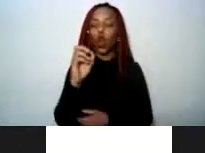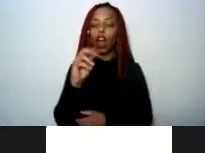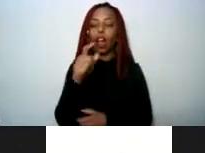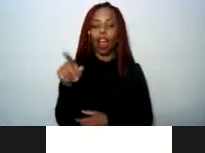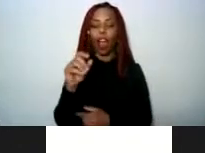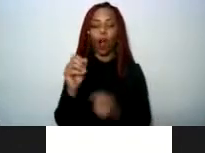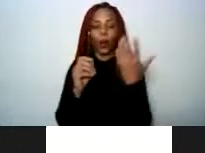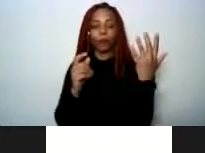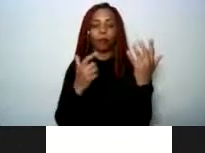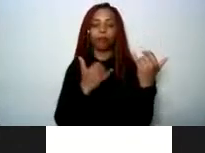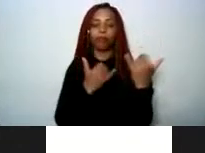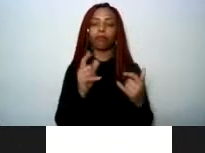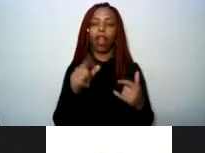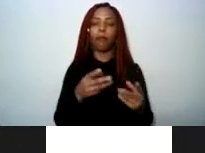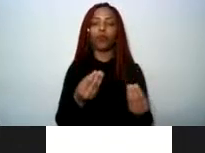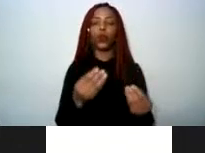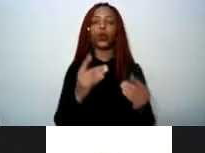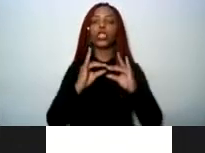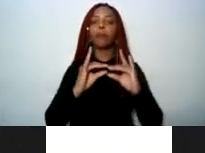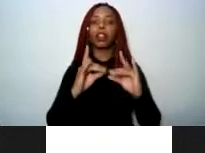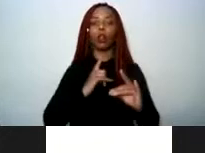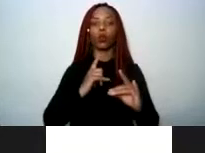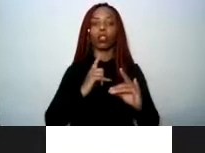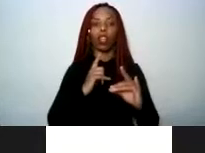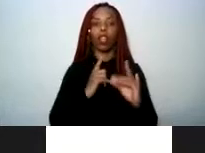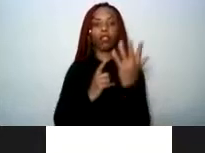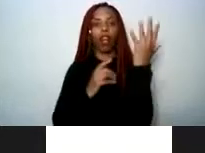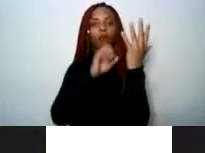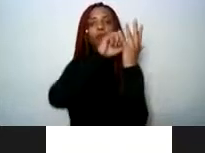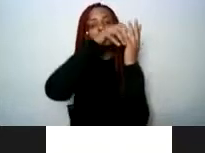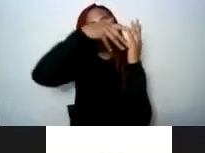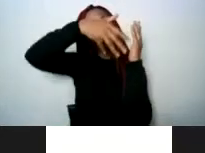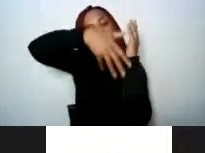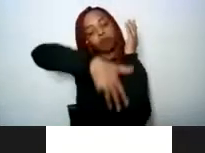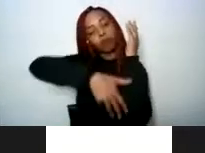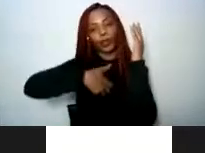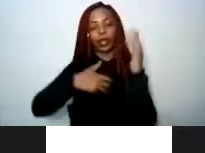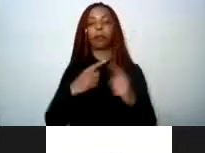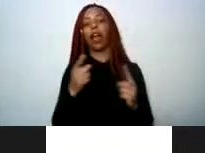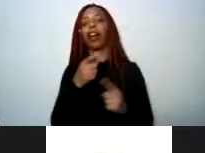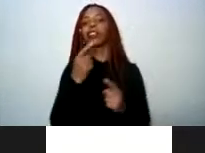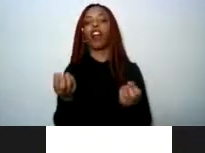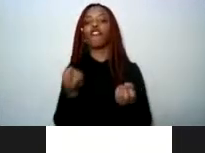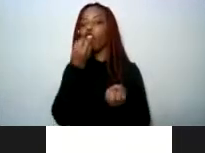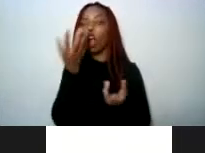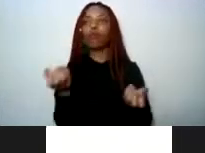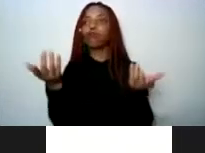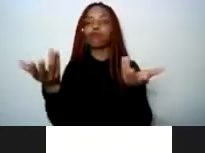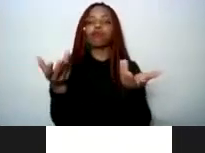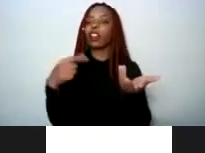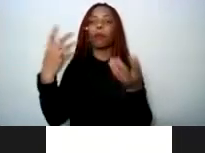cemitérios é uma figura de cemitérios mas essas flores plantadas elas não duraram por muito tempo foram